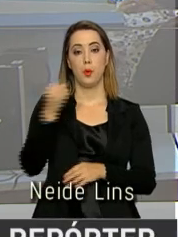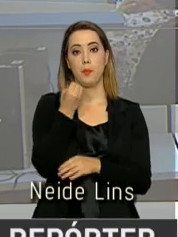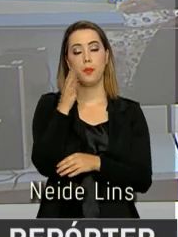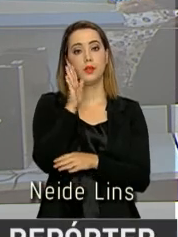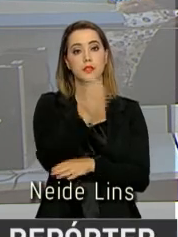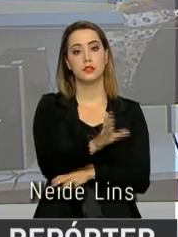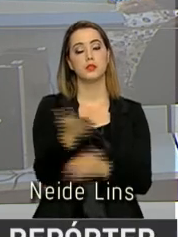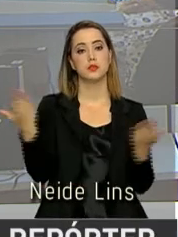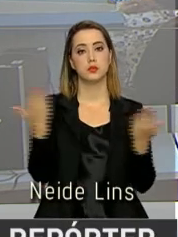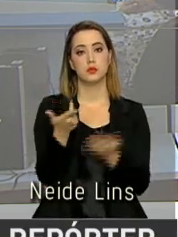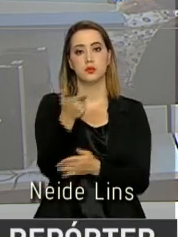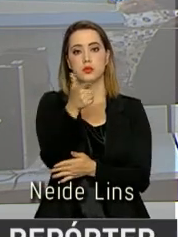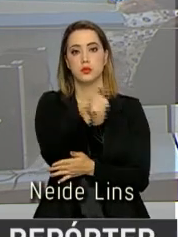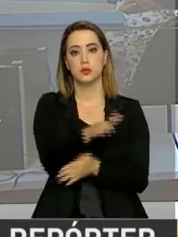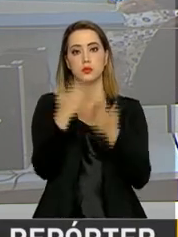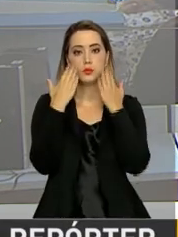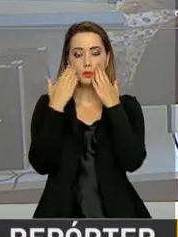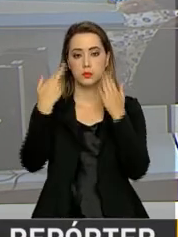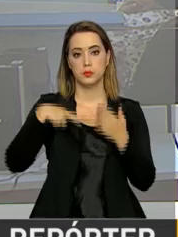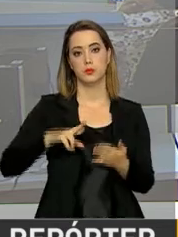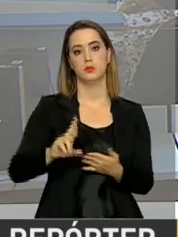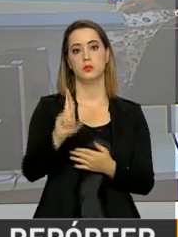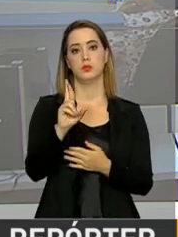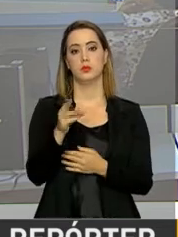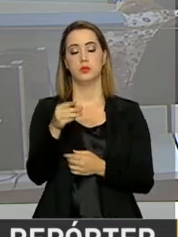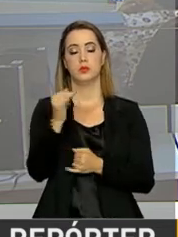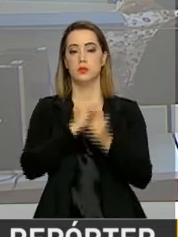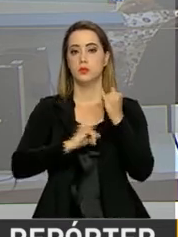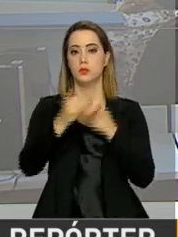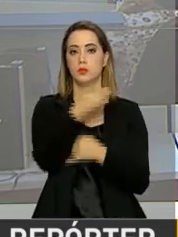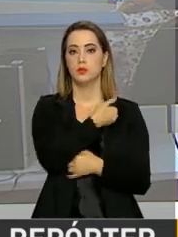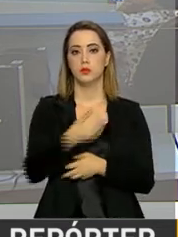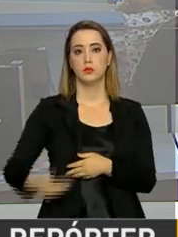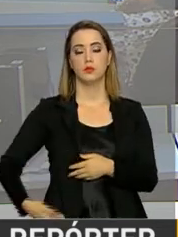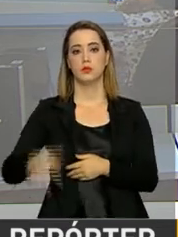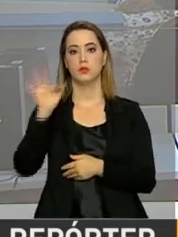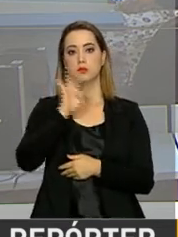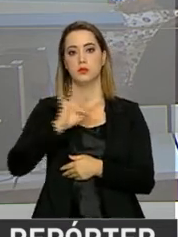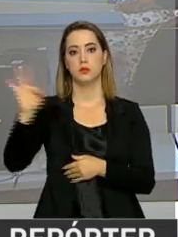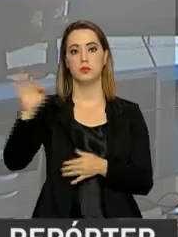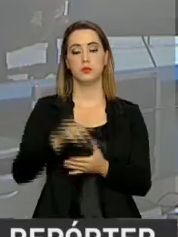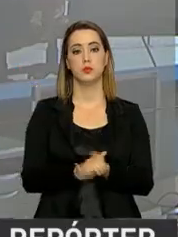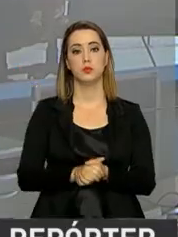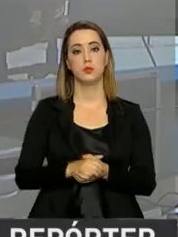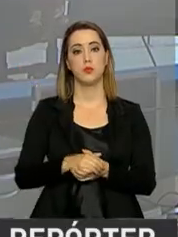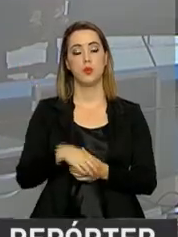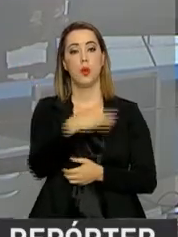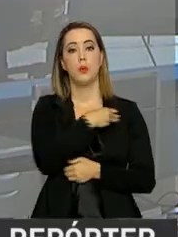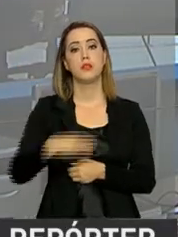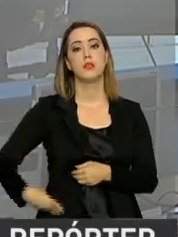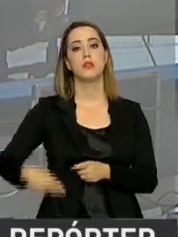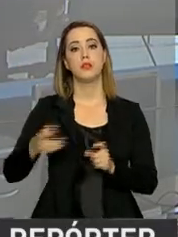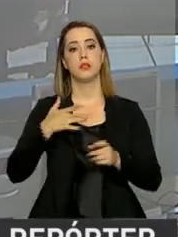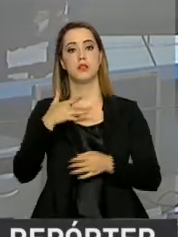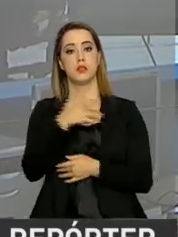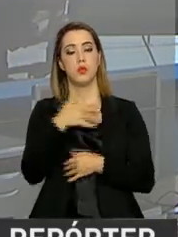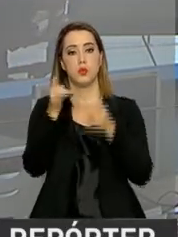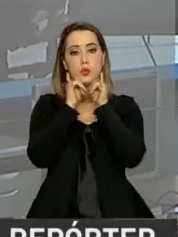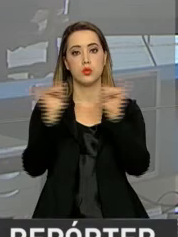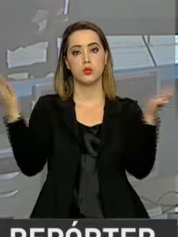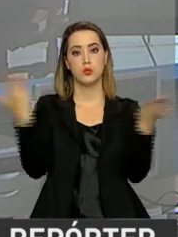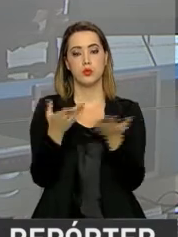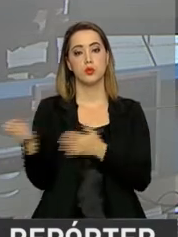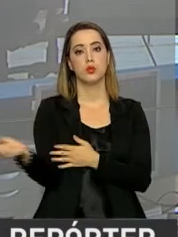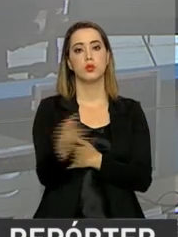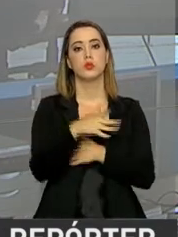Olá, boa tarde. Estamos de volta com o repórter NBR e as notícias do governo federal. O ministro da Saúde anunciou hoje